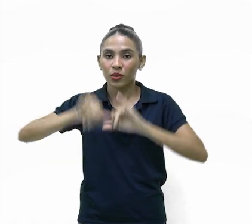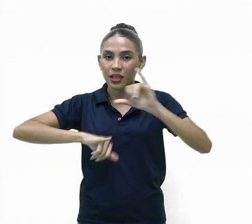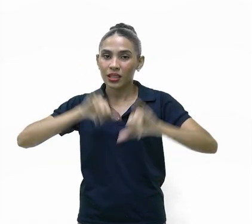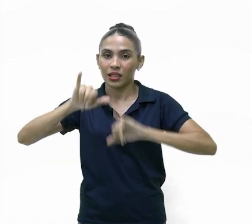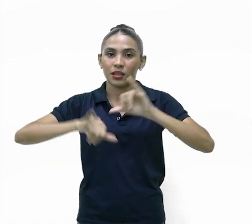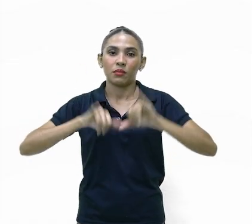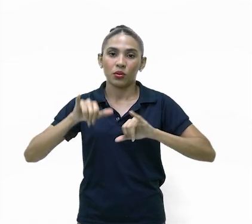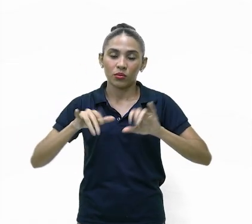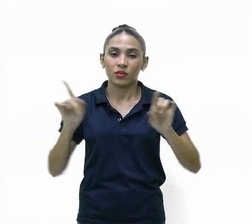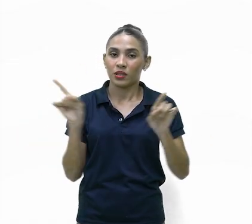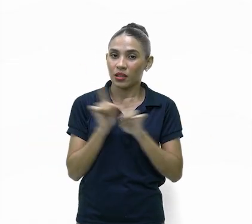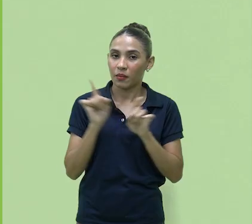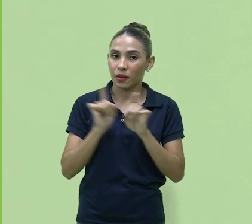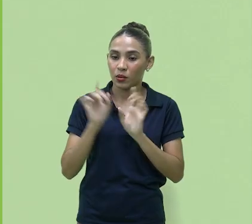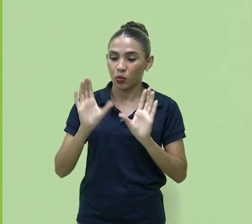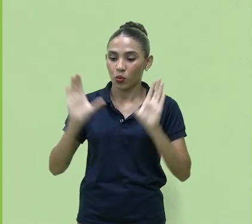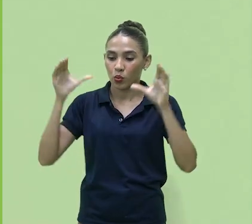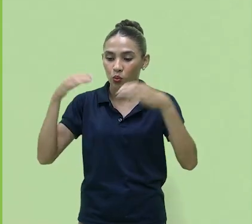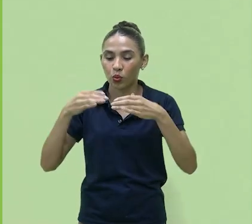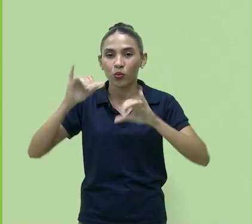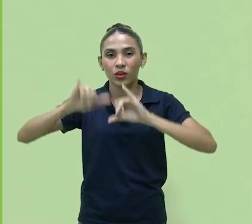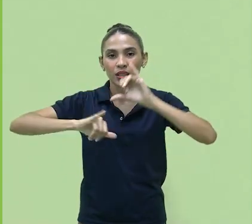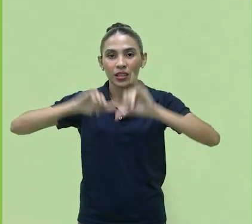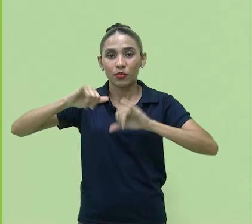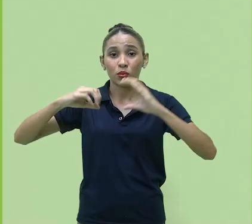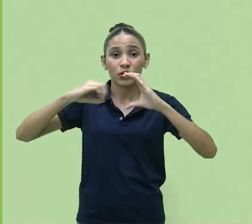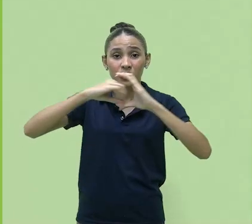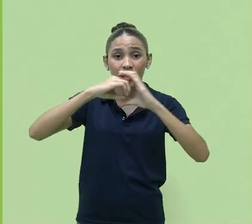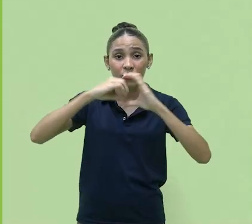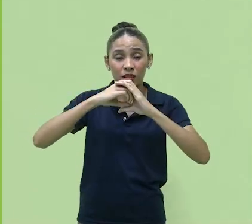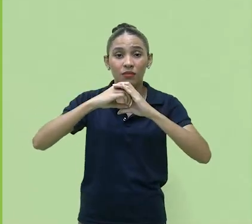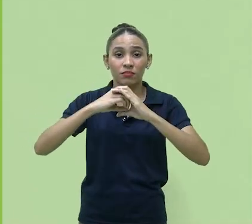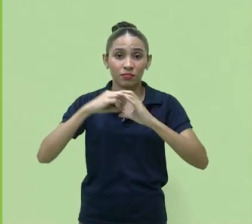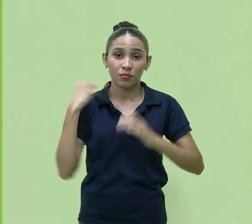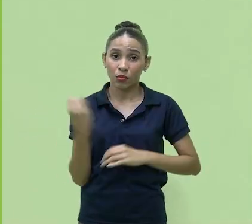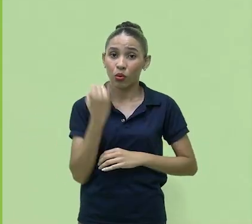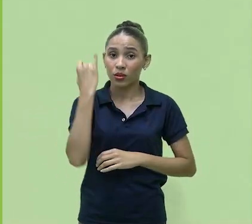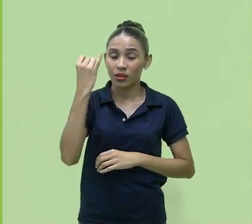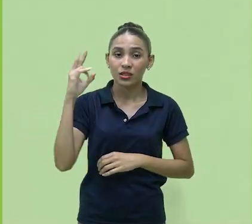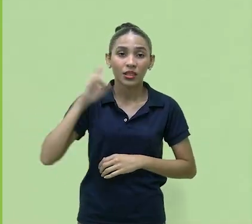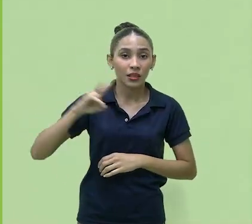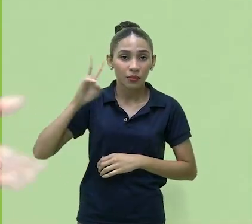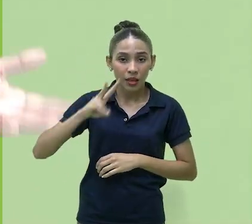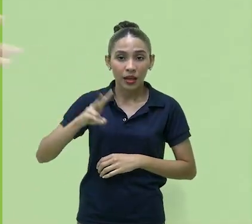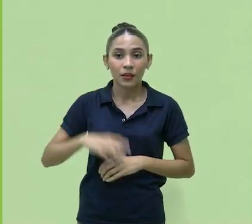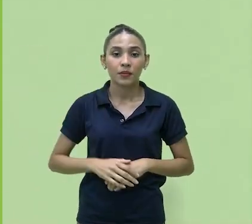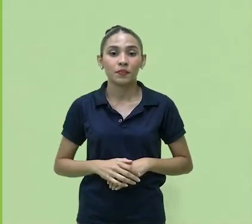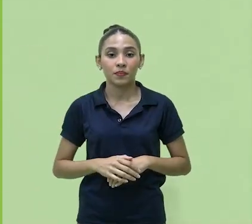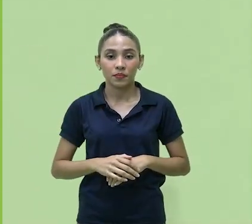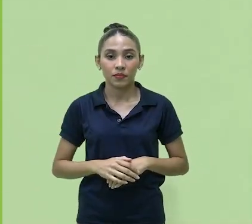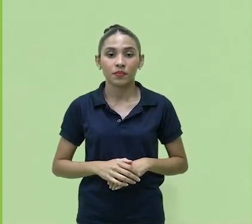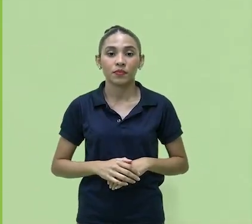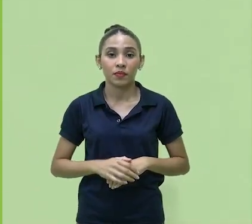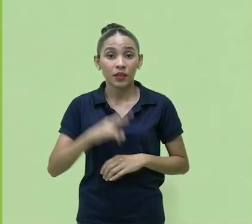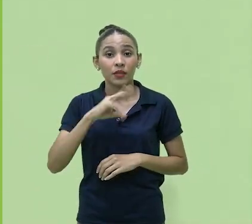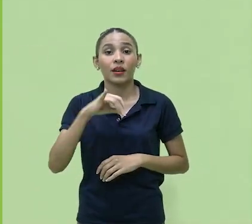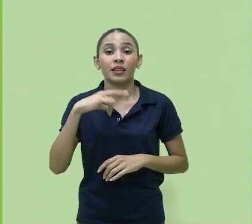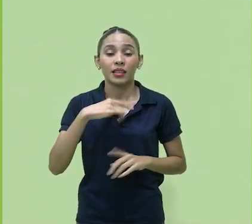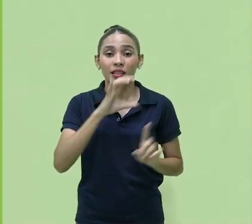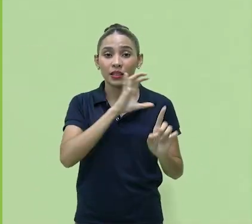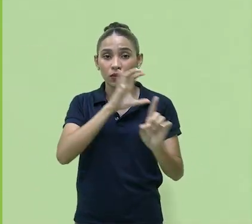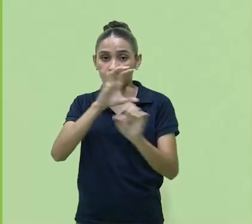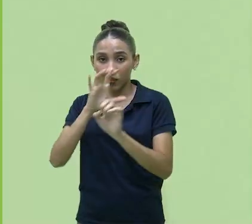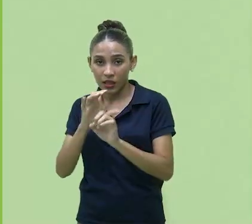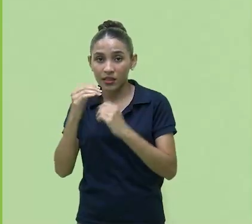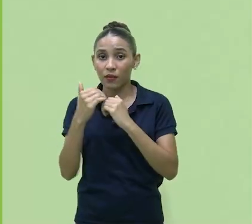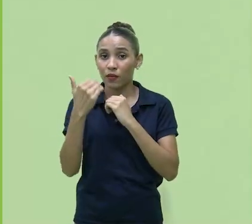Eles fazem parte aí da composição química da célula, não esquecendo disso, né? Eles são matéria também, e ela vai sofrer influência aí do